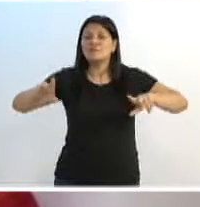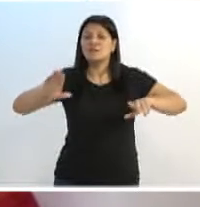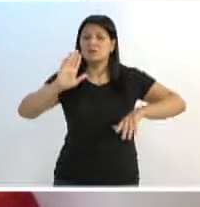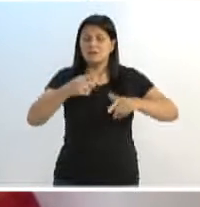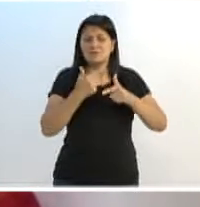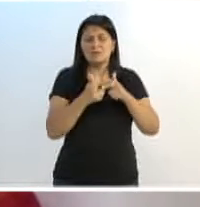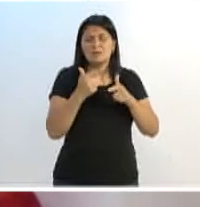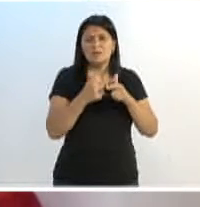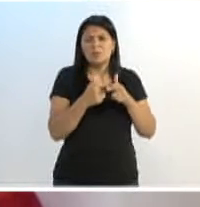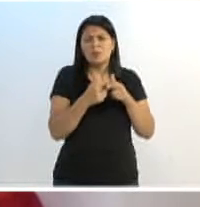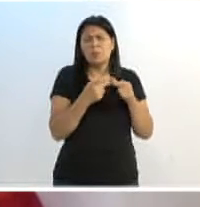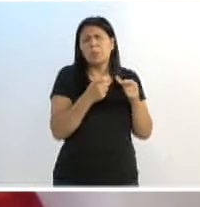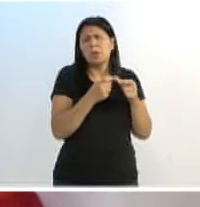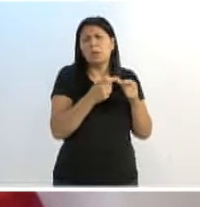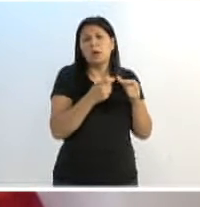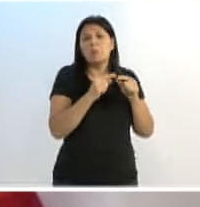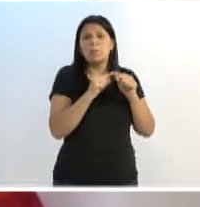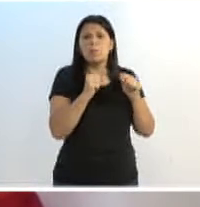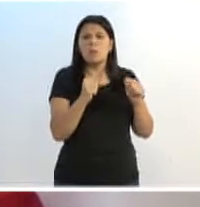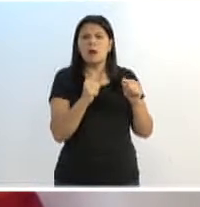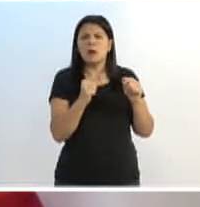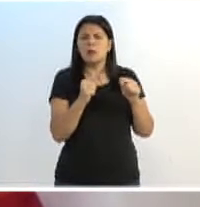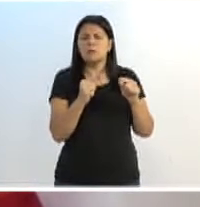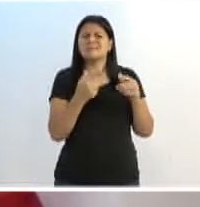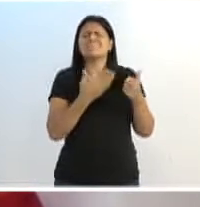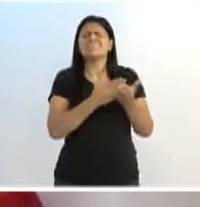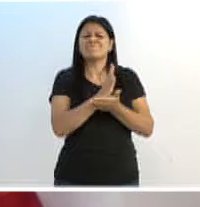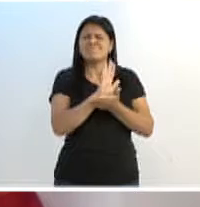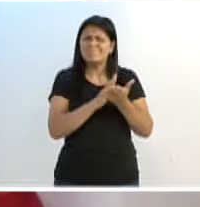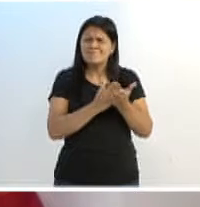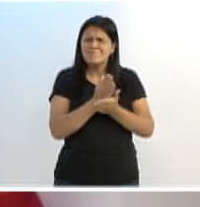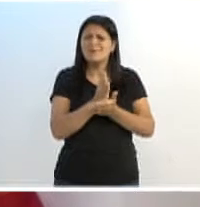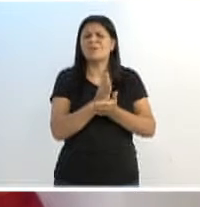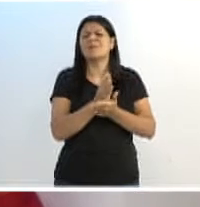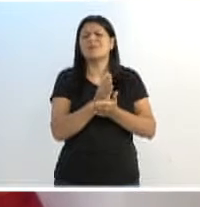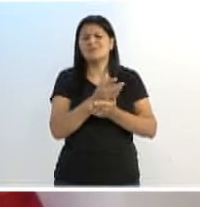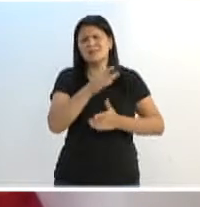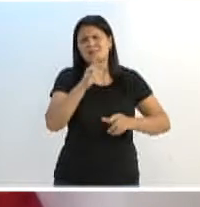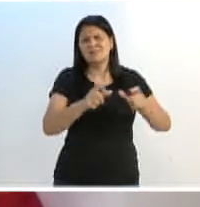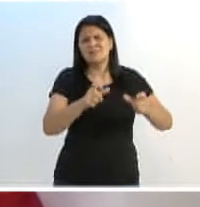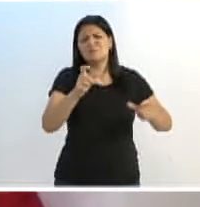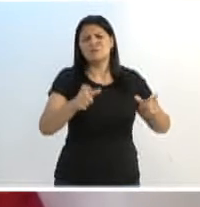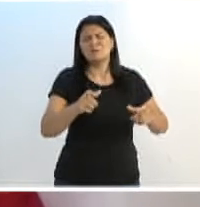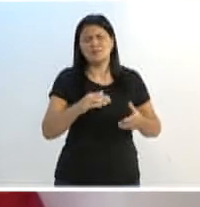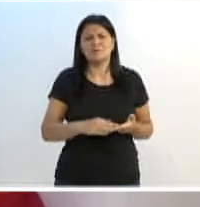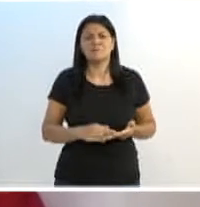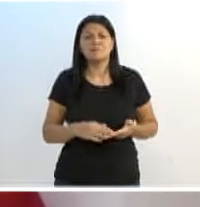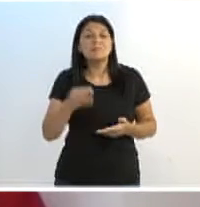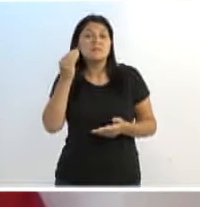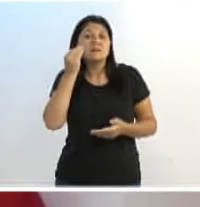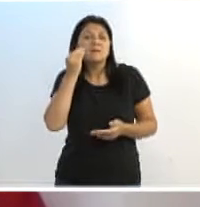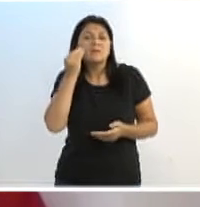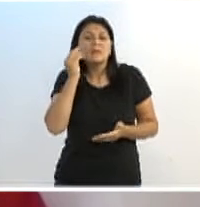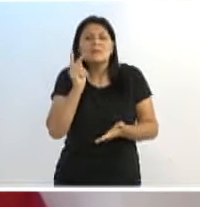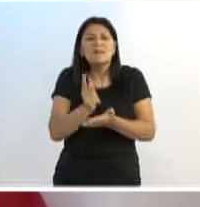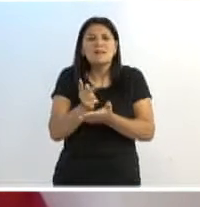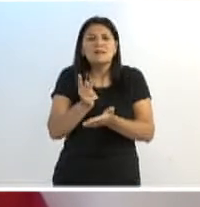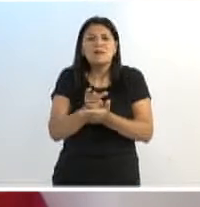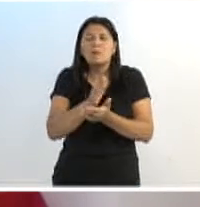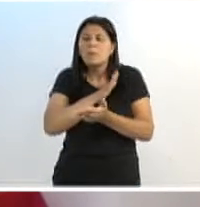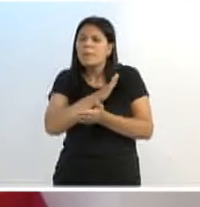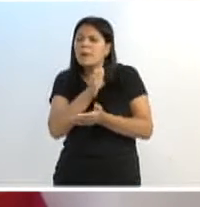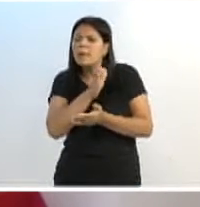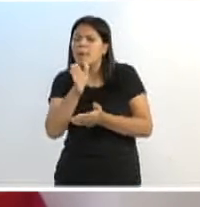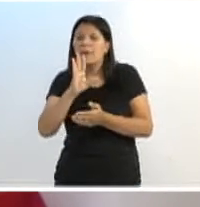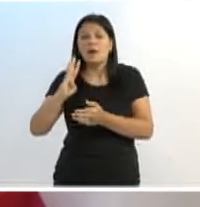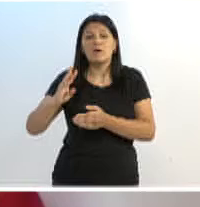parecer pequeno, localizado, mas que incomoda muito e atrapalha muito a vida das pessoas. E a gente tenta, né, tá transitando aí pelos 35